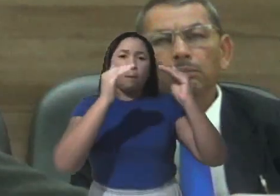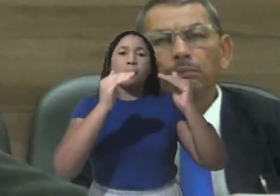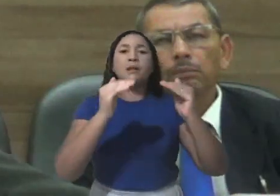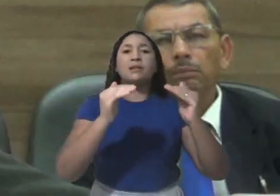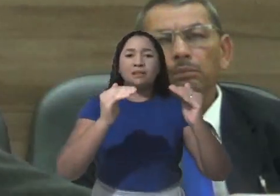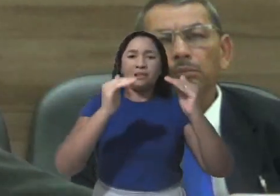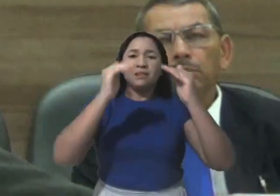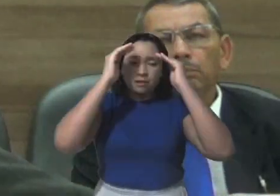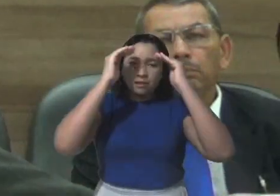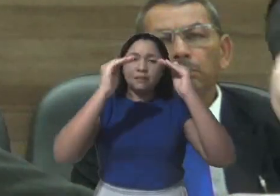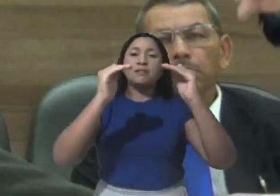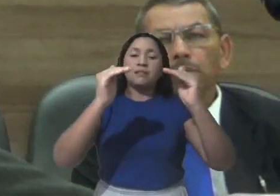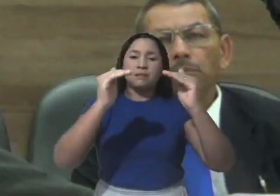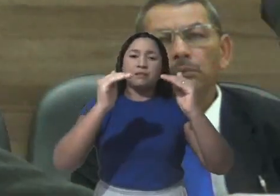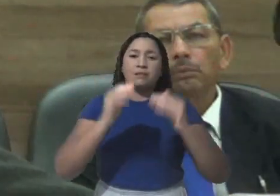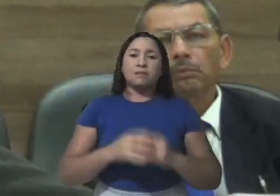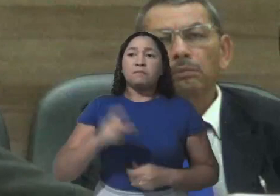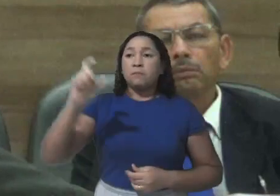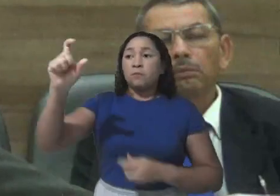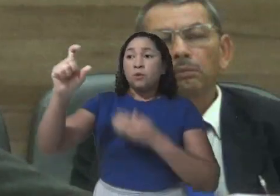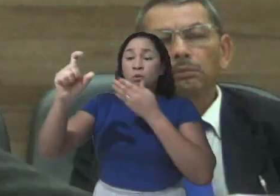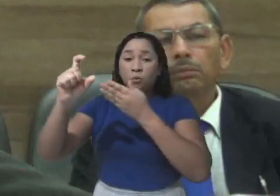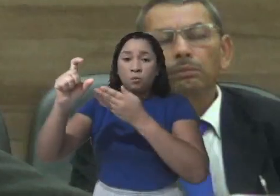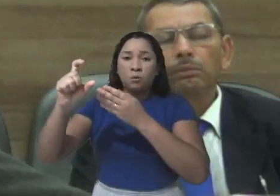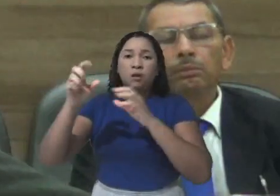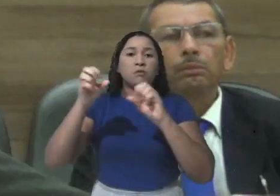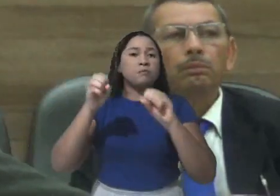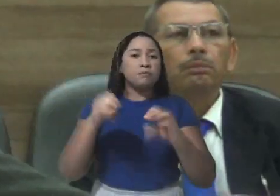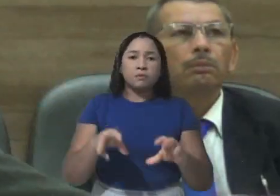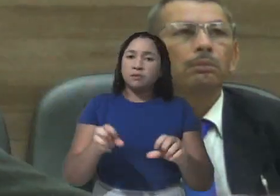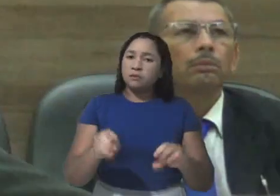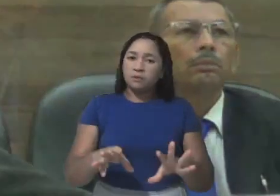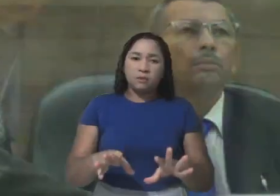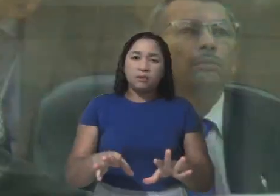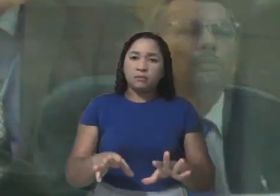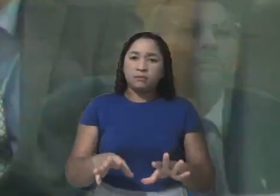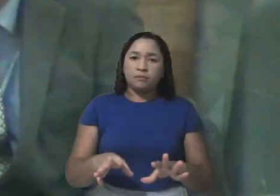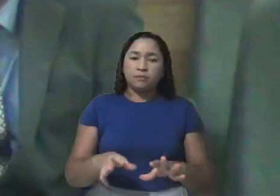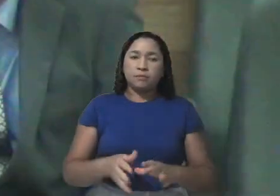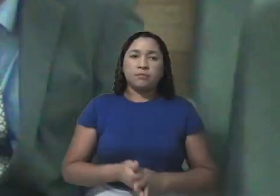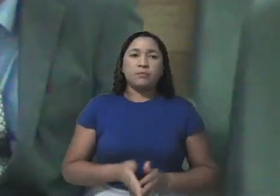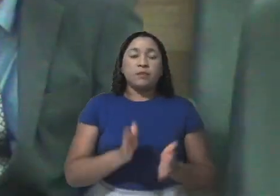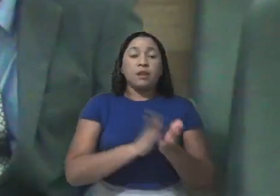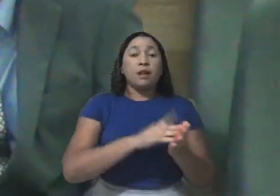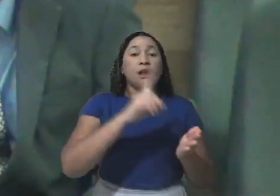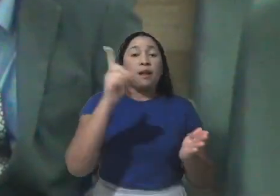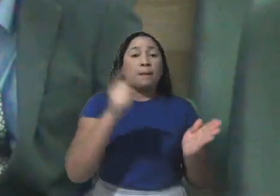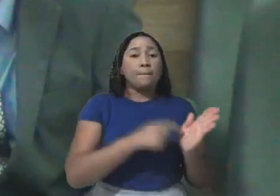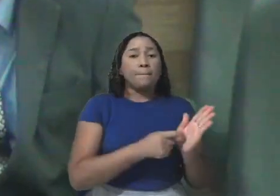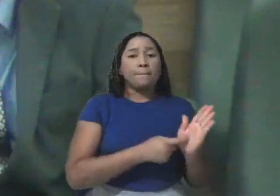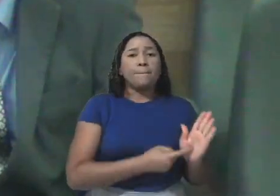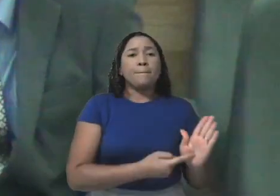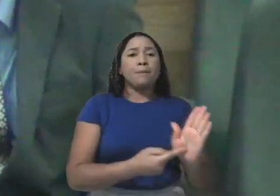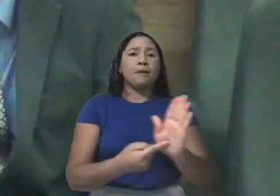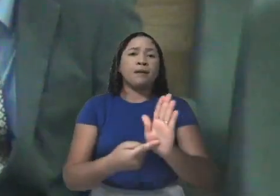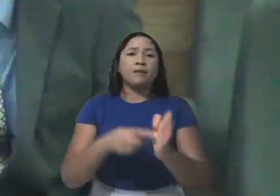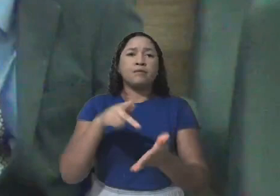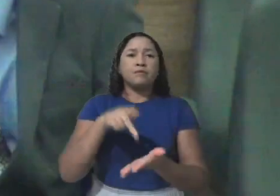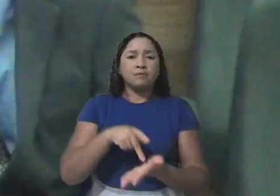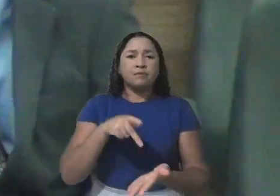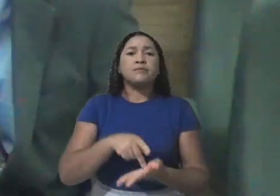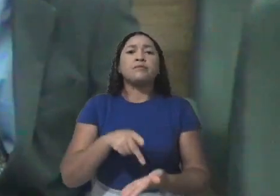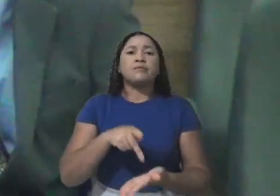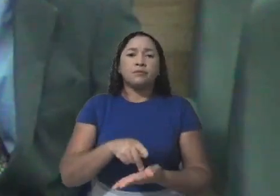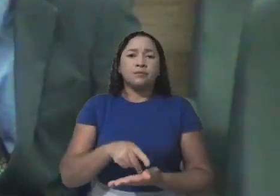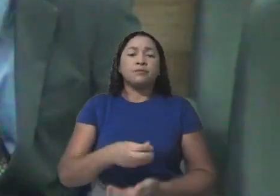professado e ensinado. Até aí, meu querido. A Bíblia revela a verdade de forma popular